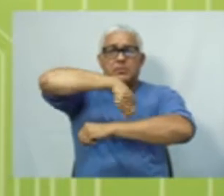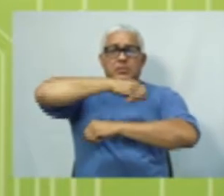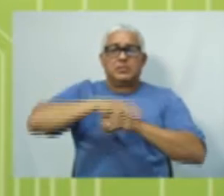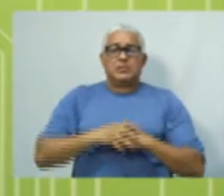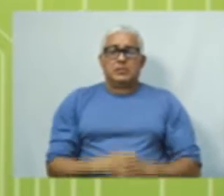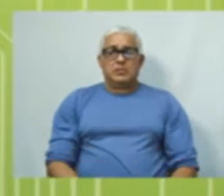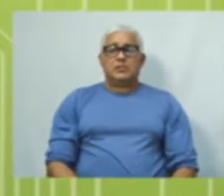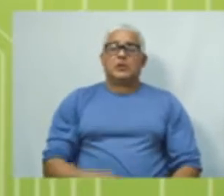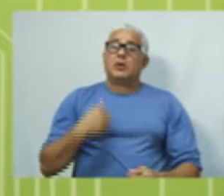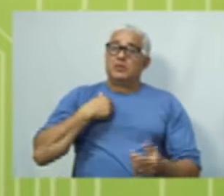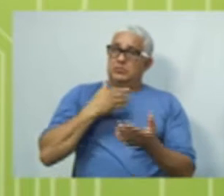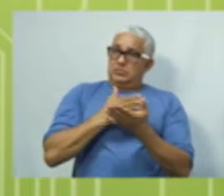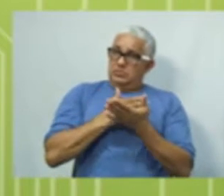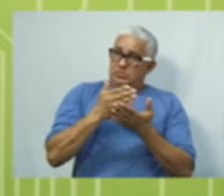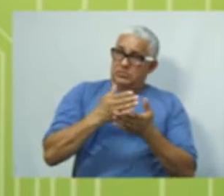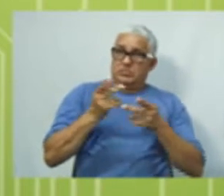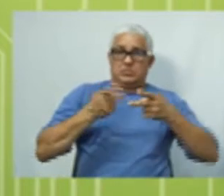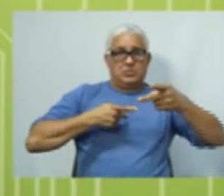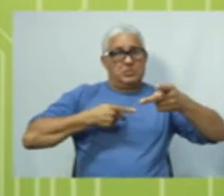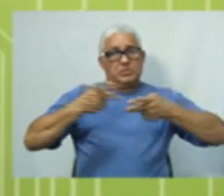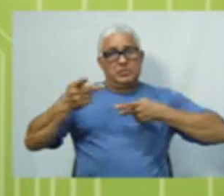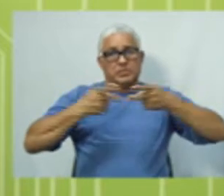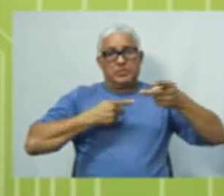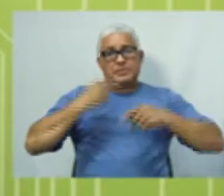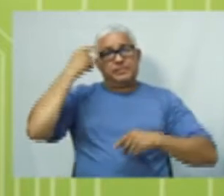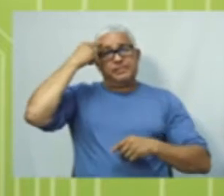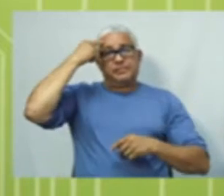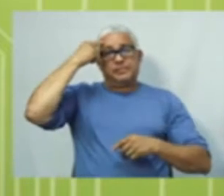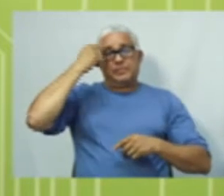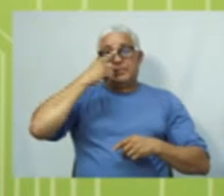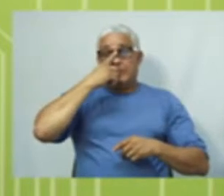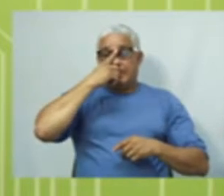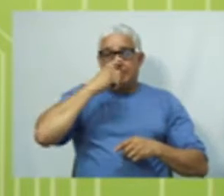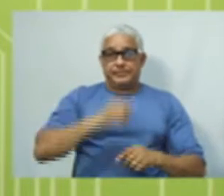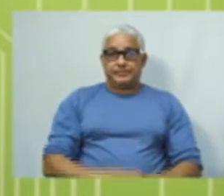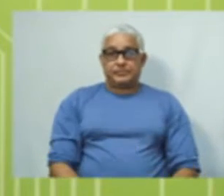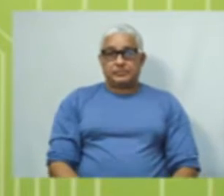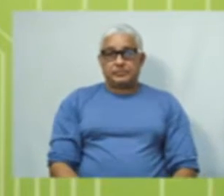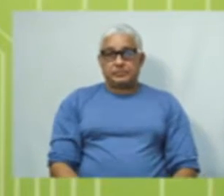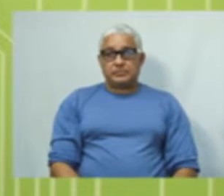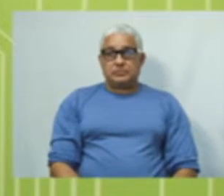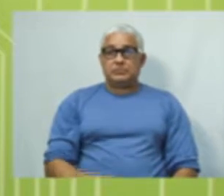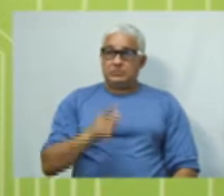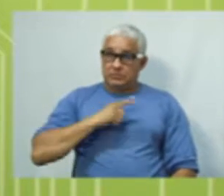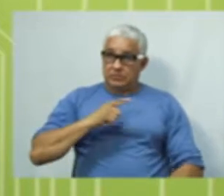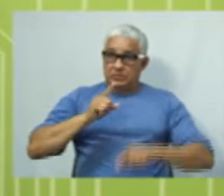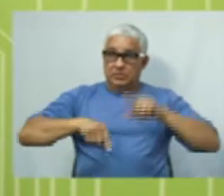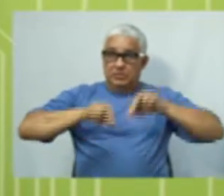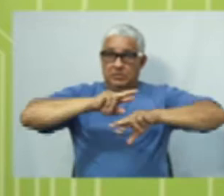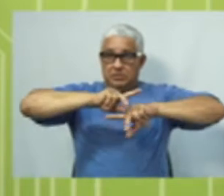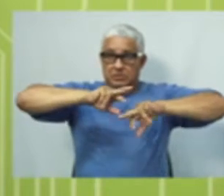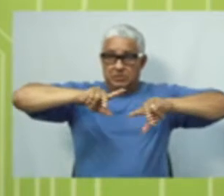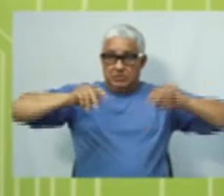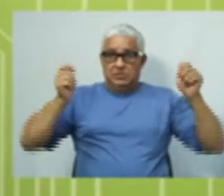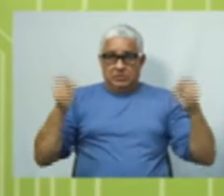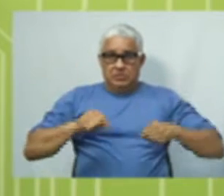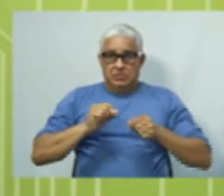partir daí eu começo esse planejamento, refletir. Eu tenho material